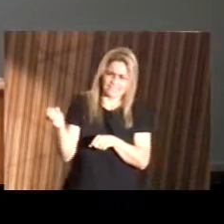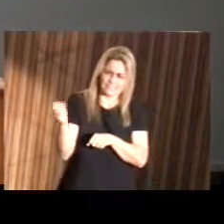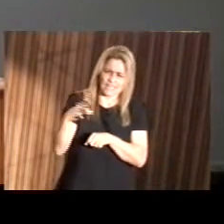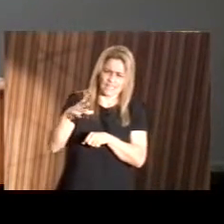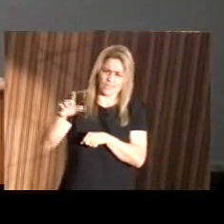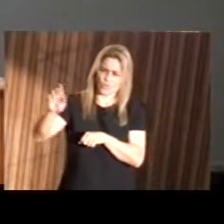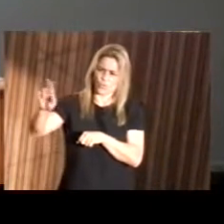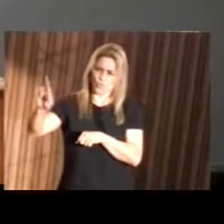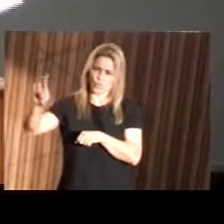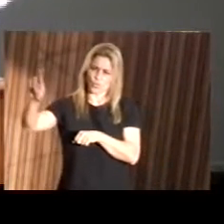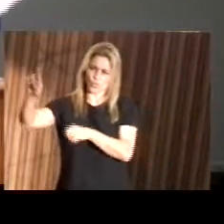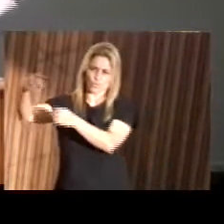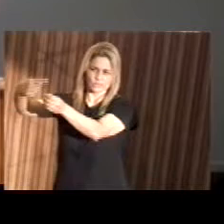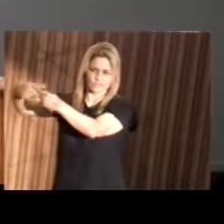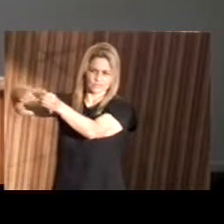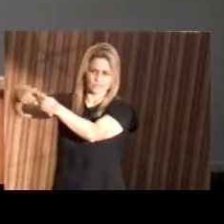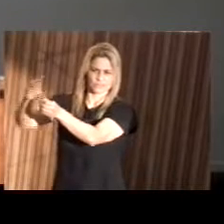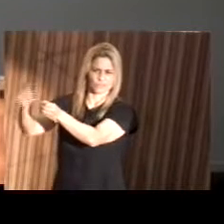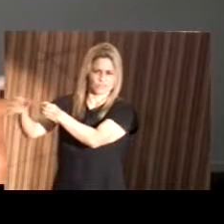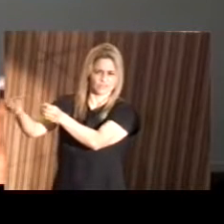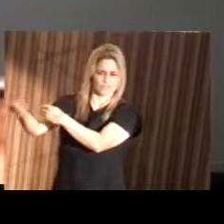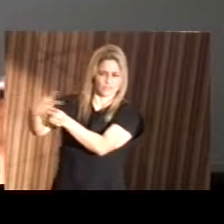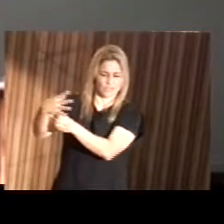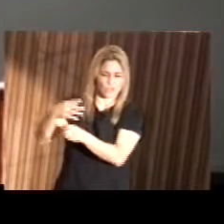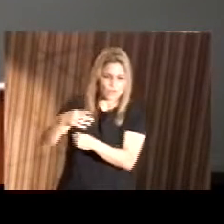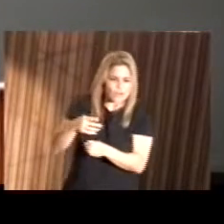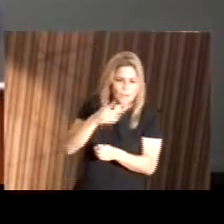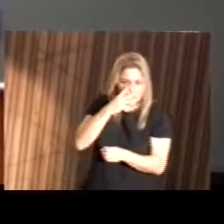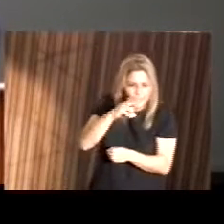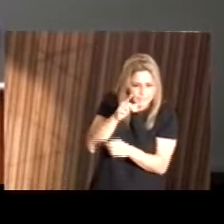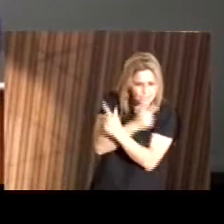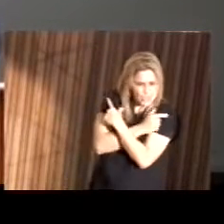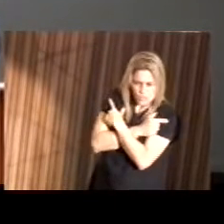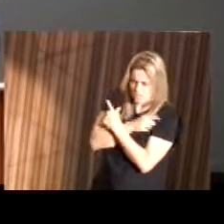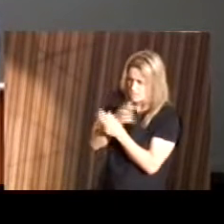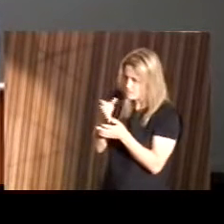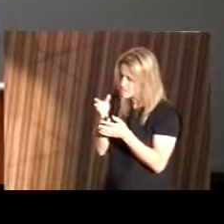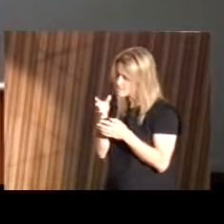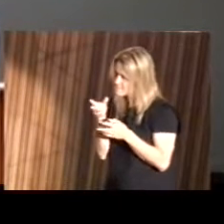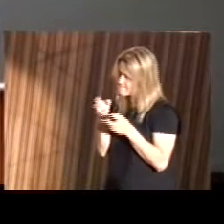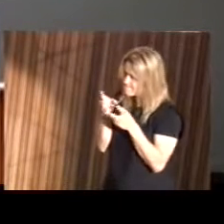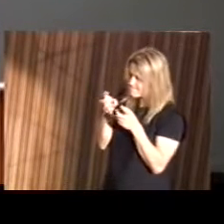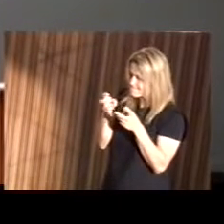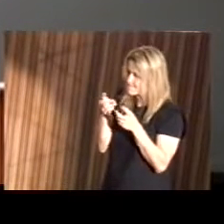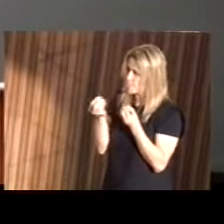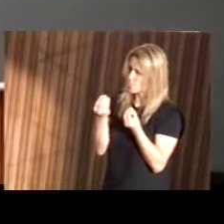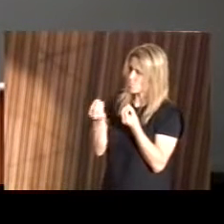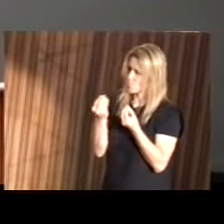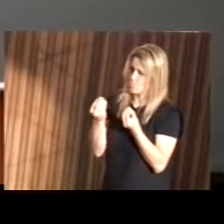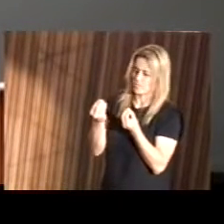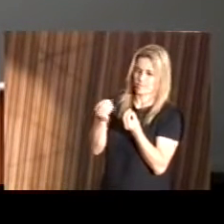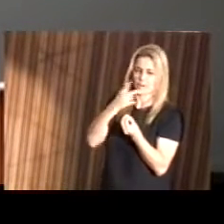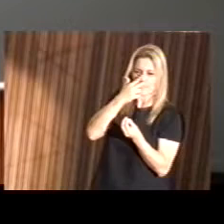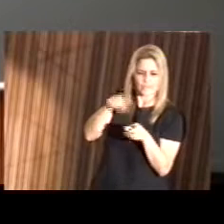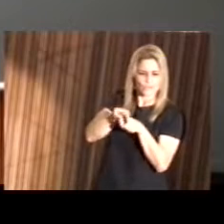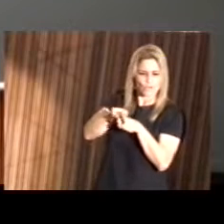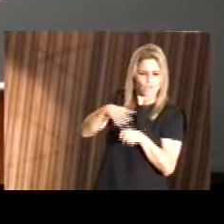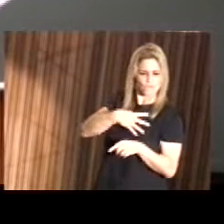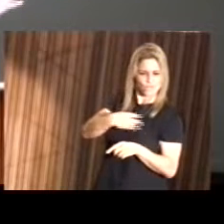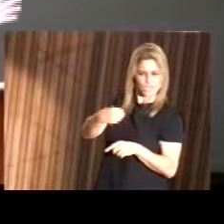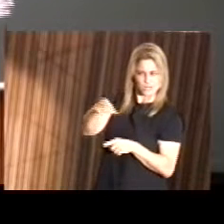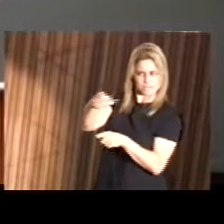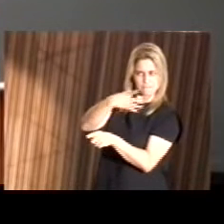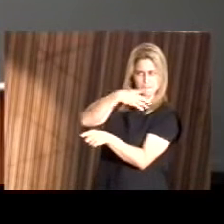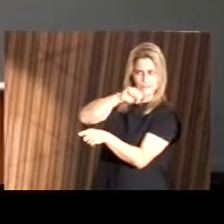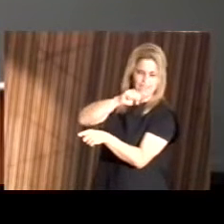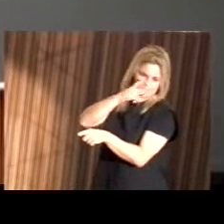Ur dos Caldeus, ele vem acompanhando o seu tio, ele faz parte da família, é como um filho para ele